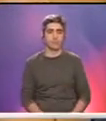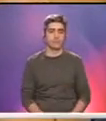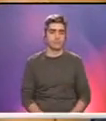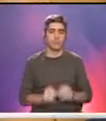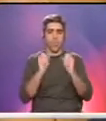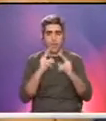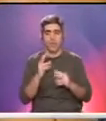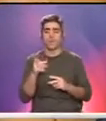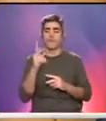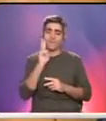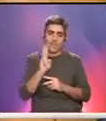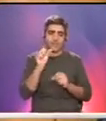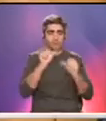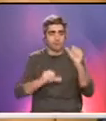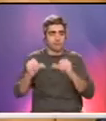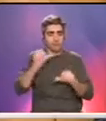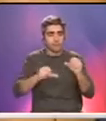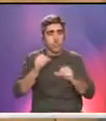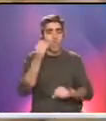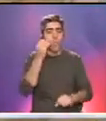cirurgia, da Joaquim.